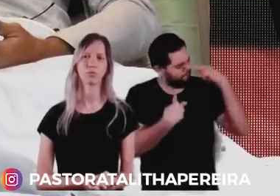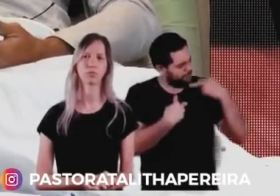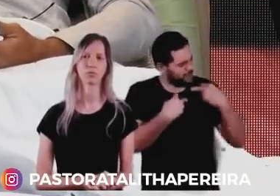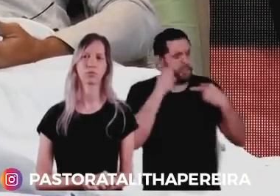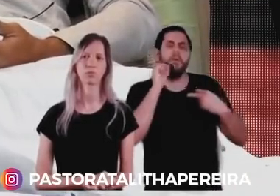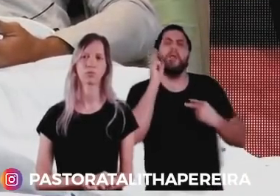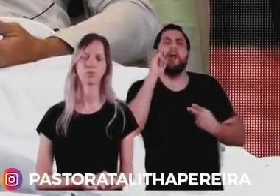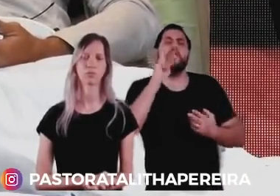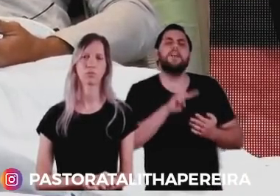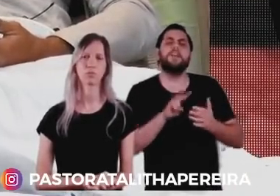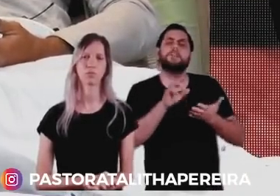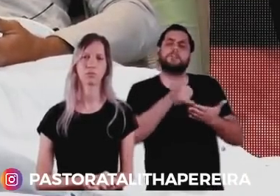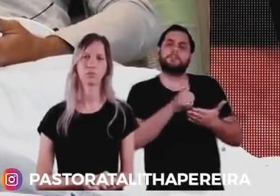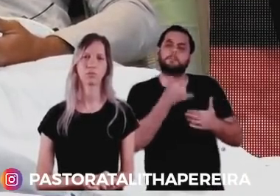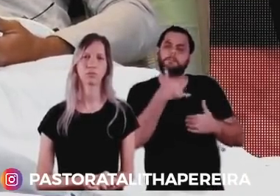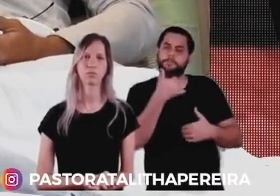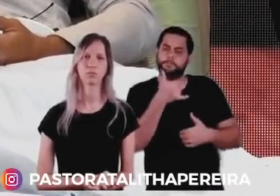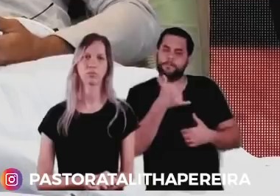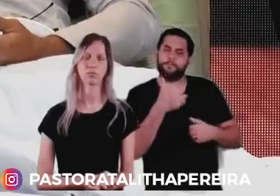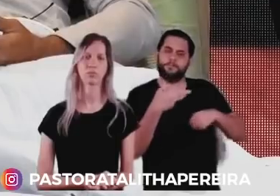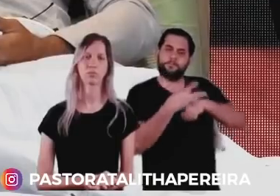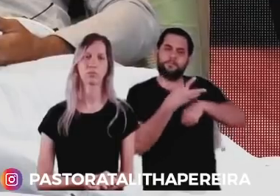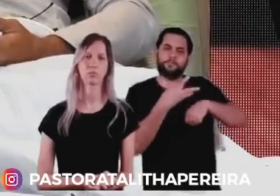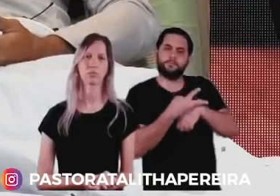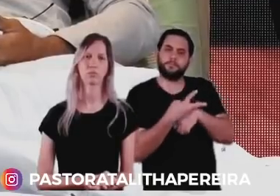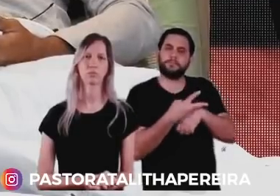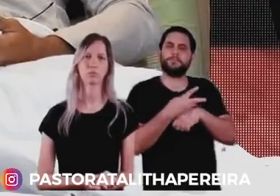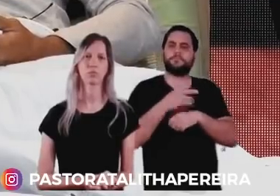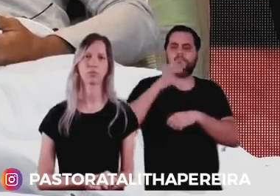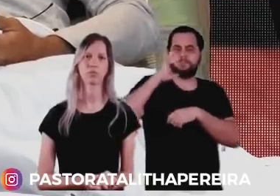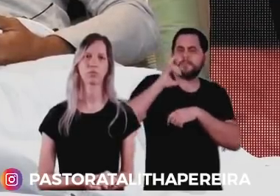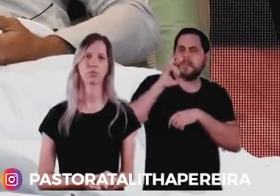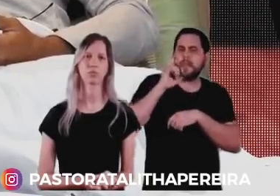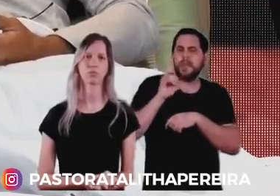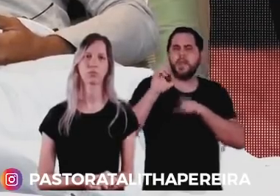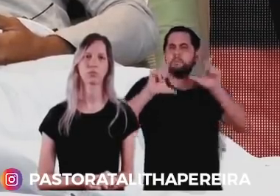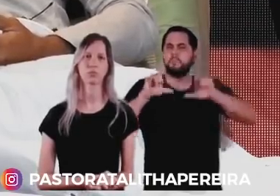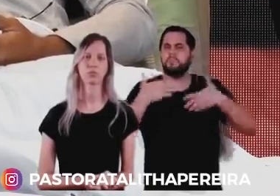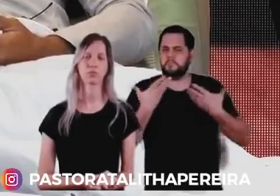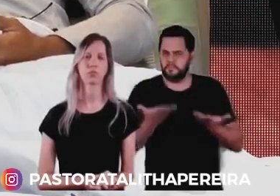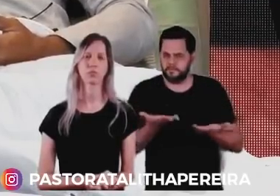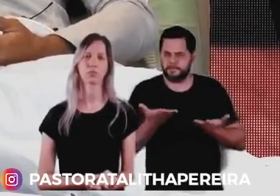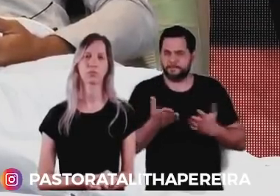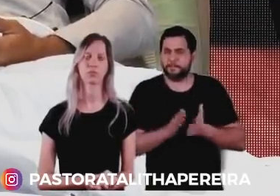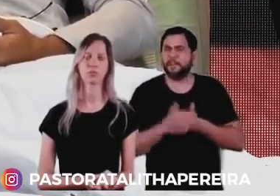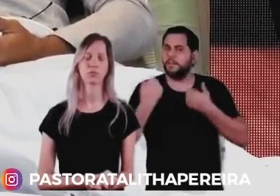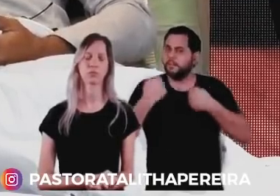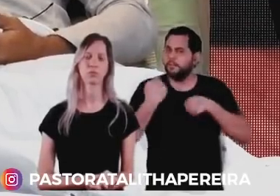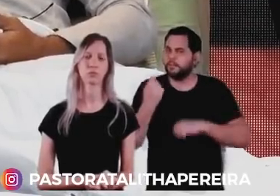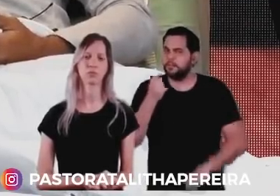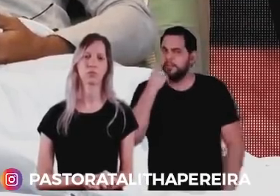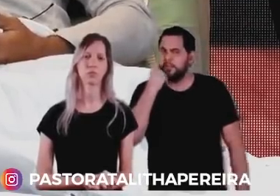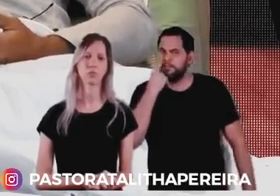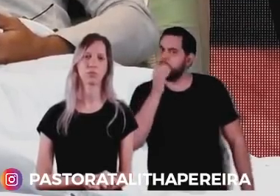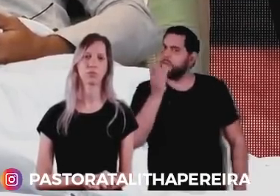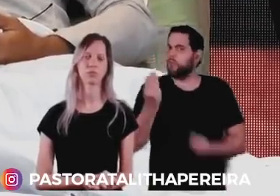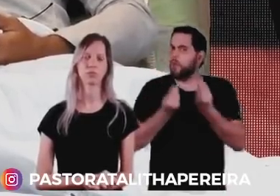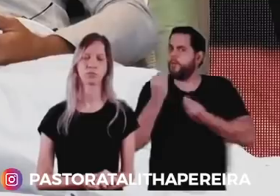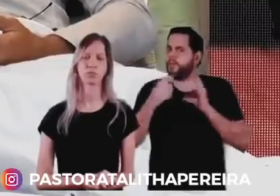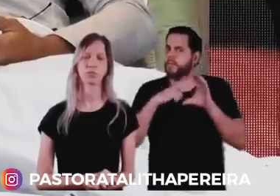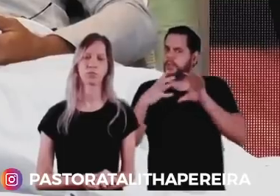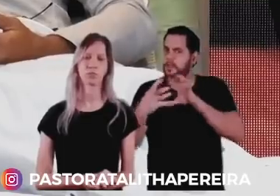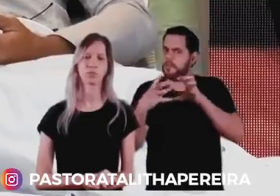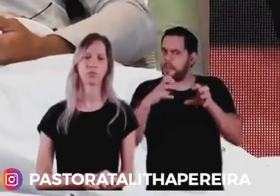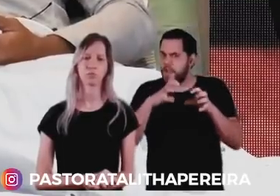nós vemos com as redes sociais, né, com o celular, enfim, né? Vocês viram a cena como foi, né?